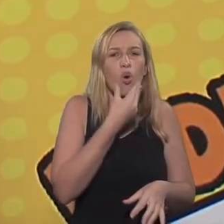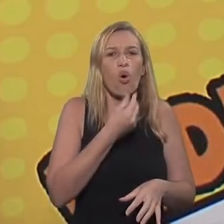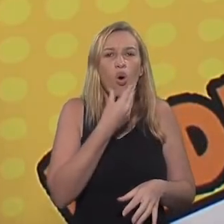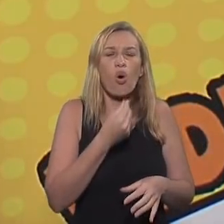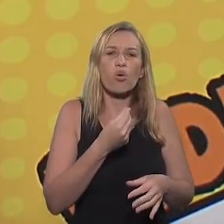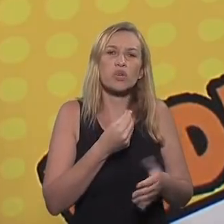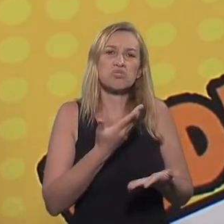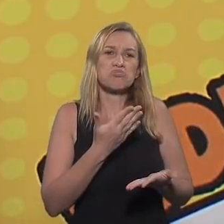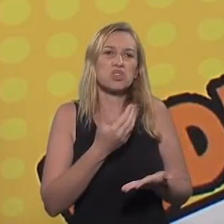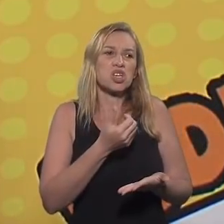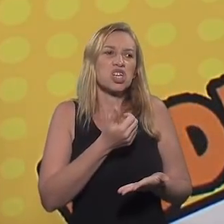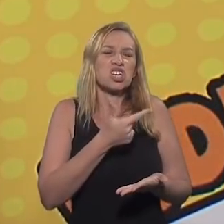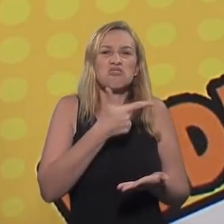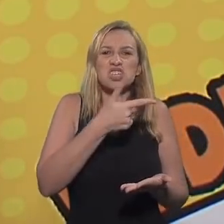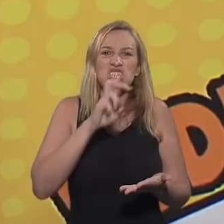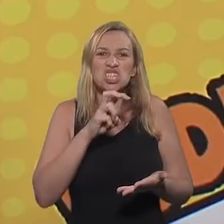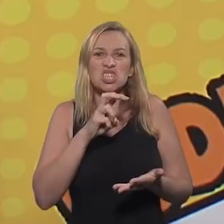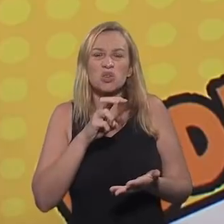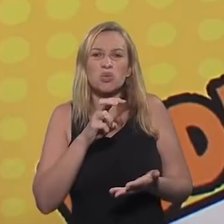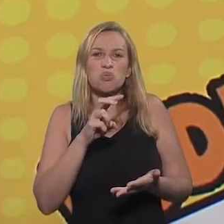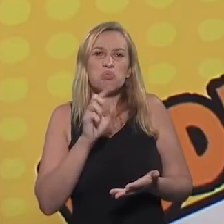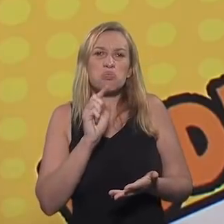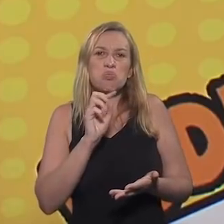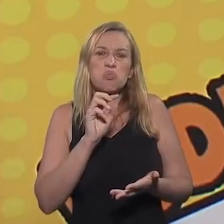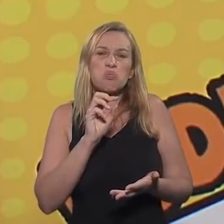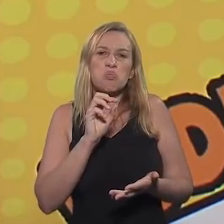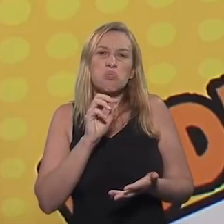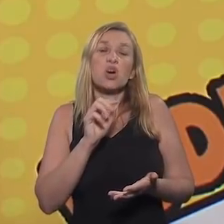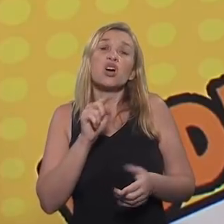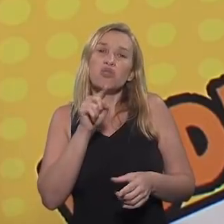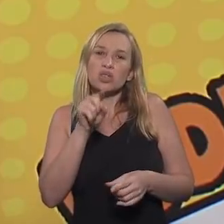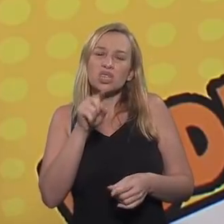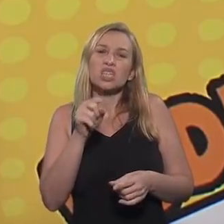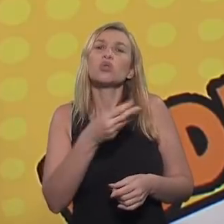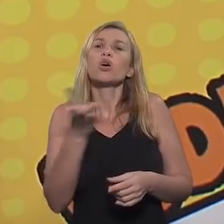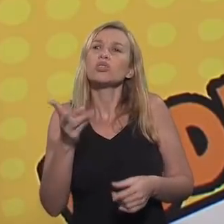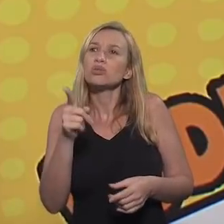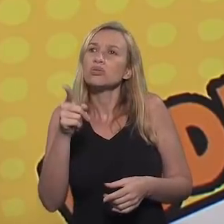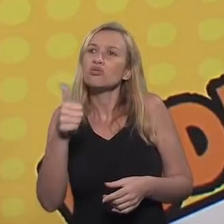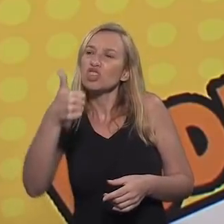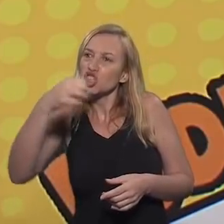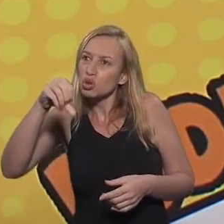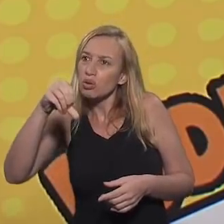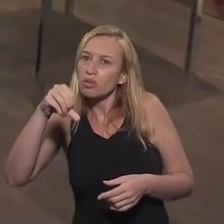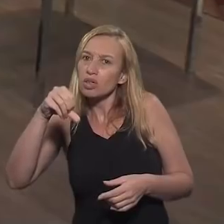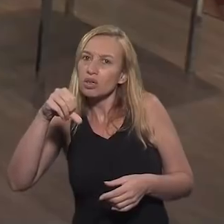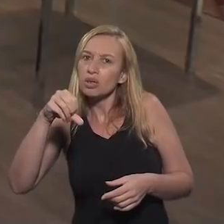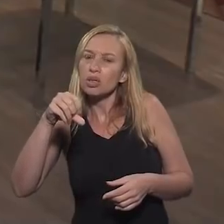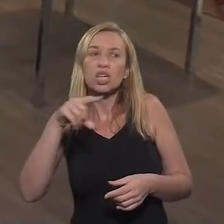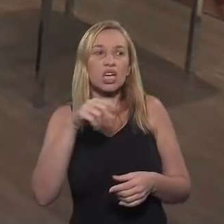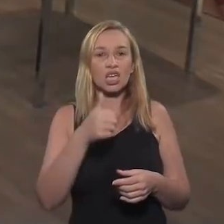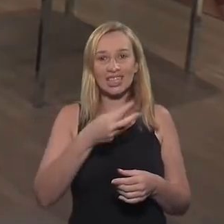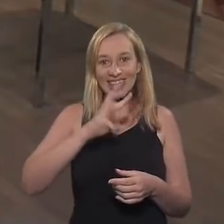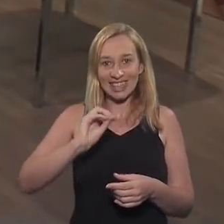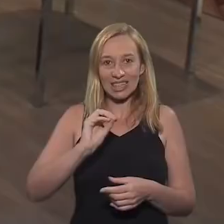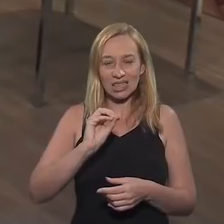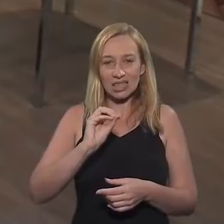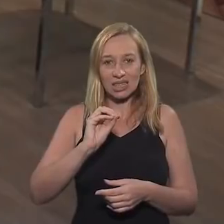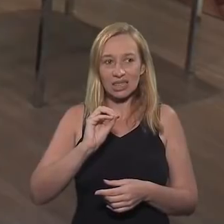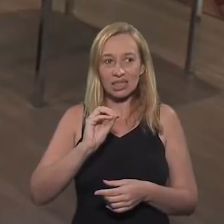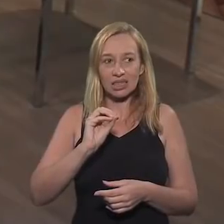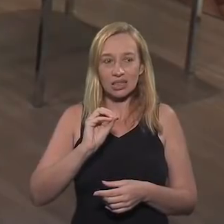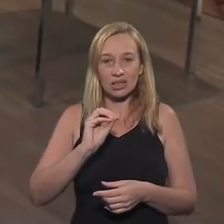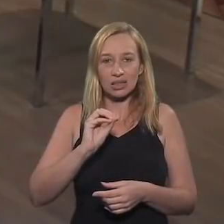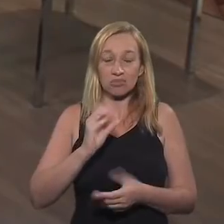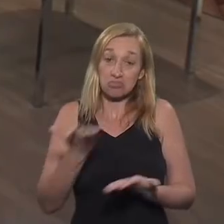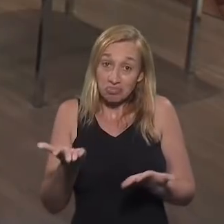concurso de 2014, ele teve uma pontuação de 25, foram 25 pontos. Vocês fizeram quantos pontos? Eu fiz 29. Eu fiz